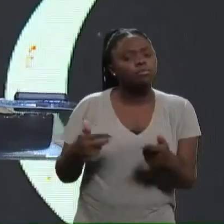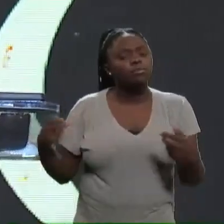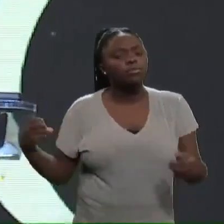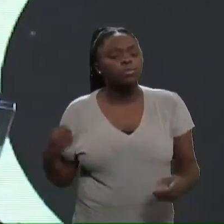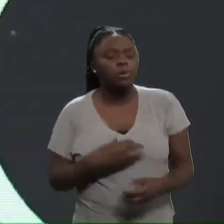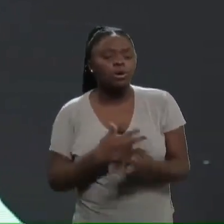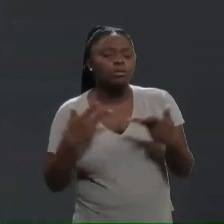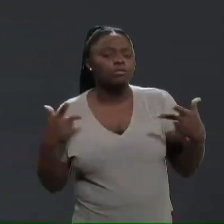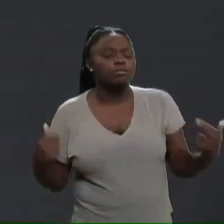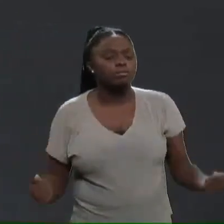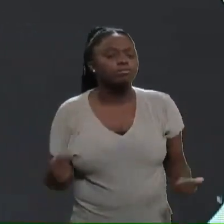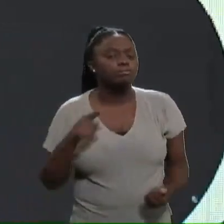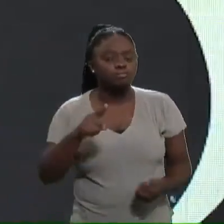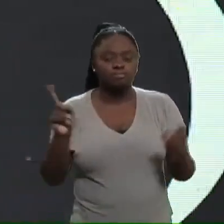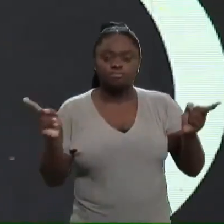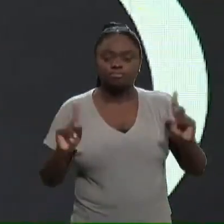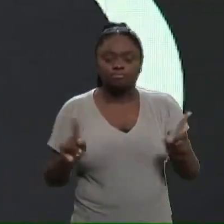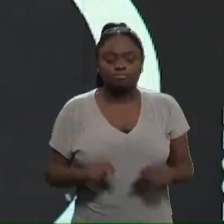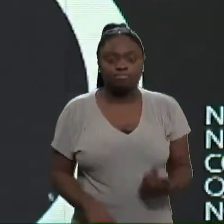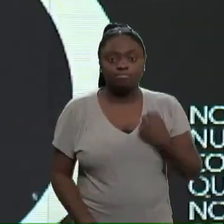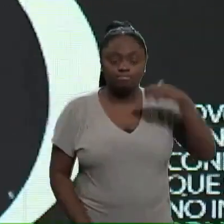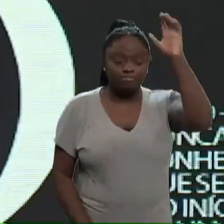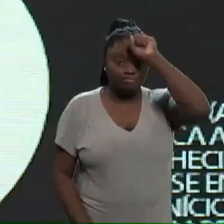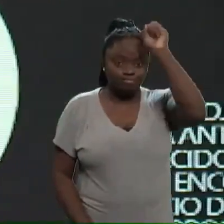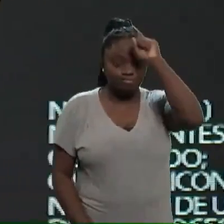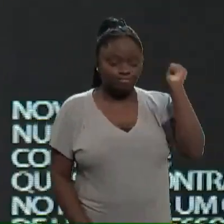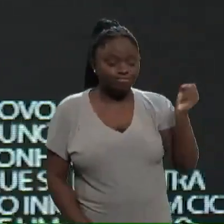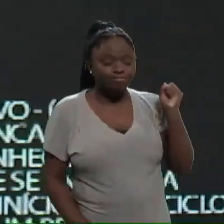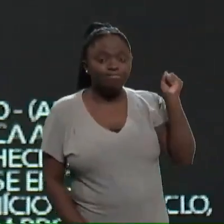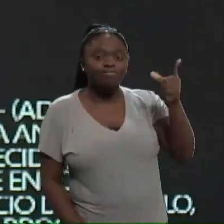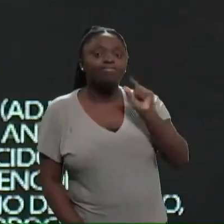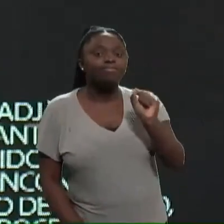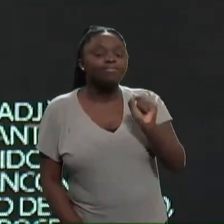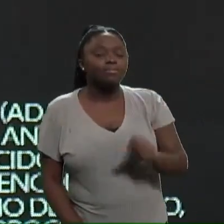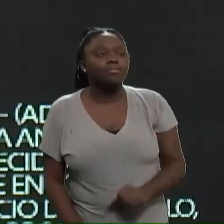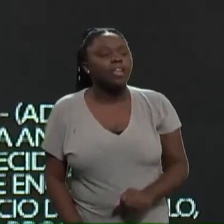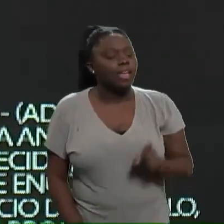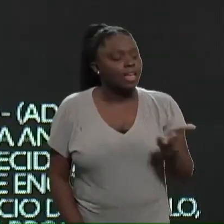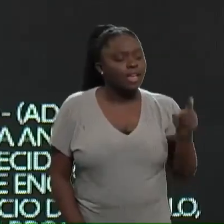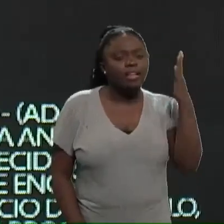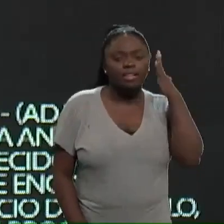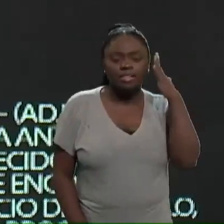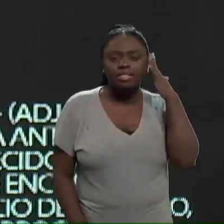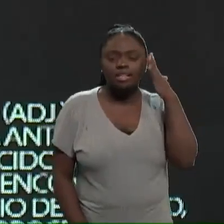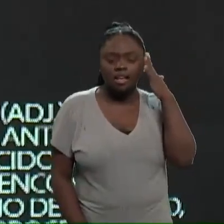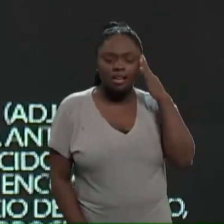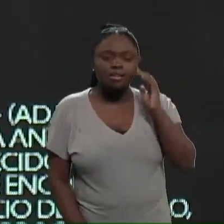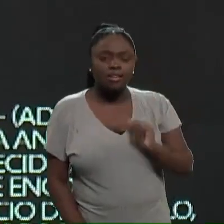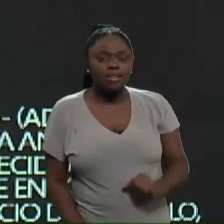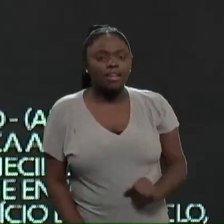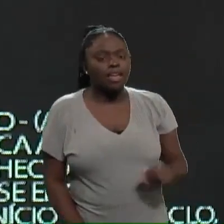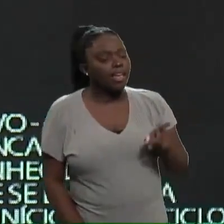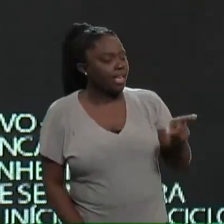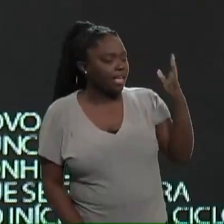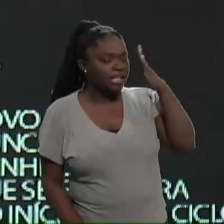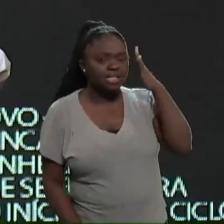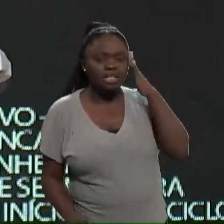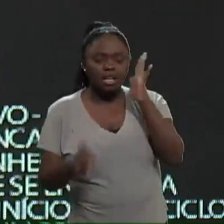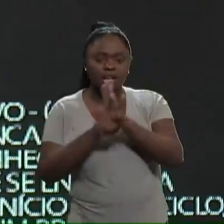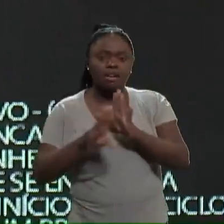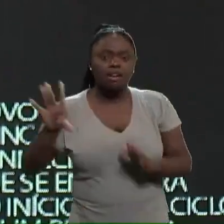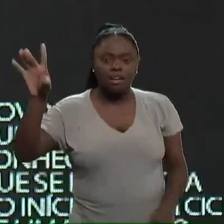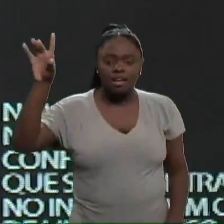você. Sabe o que eu aprendo com Davi? Davi sabe que é Ele. Davi sabe que é